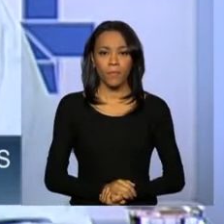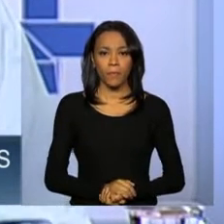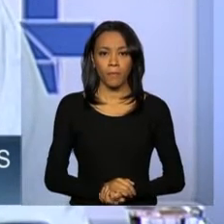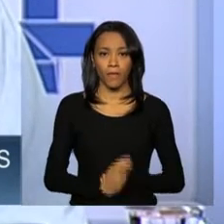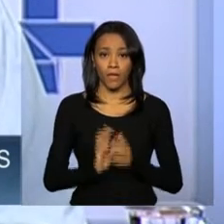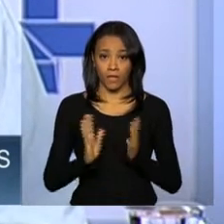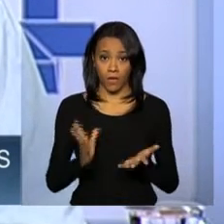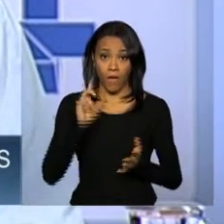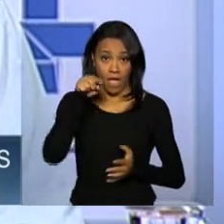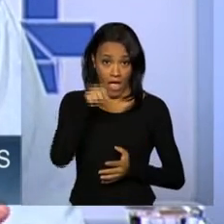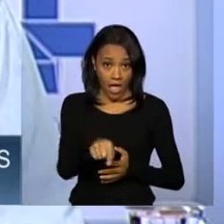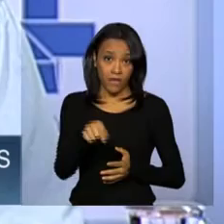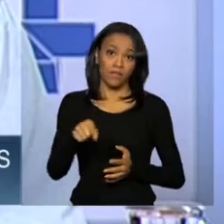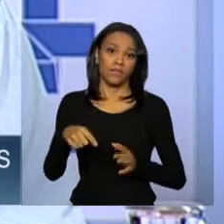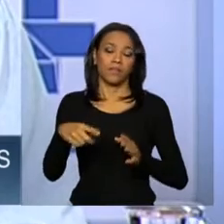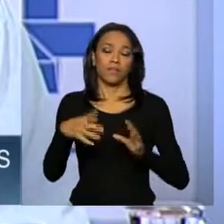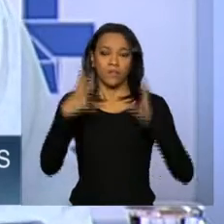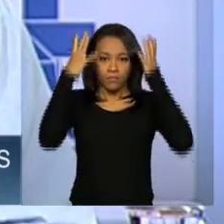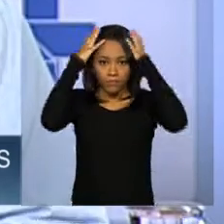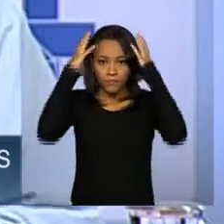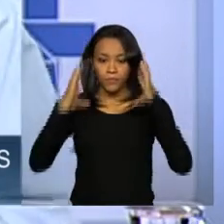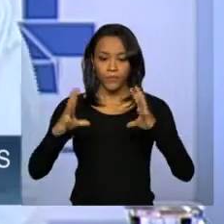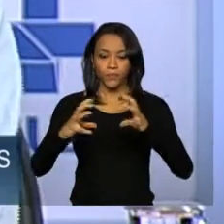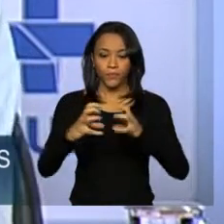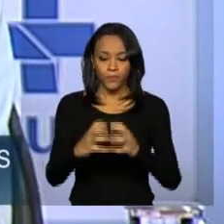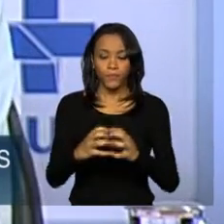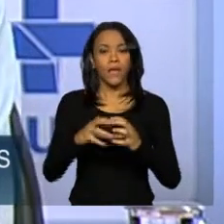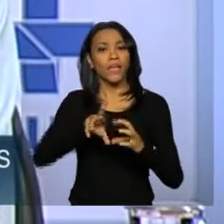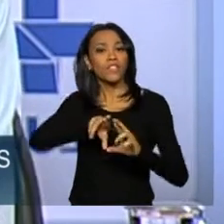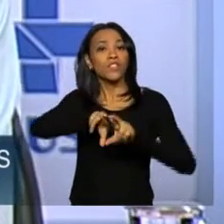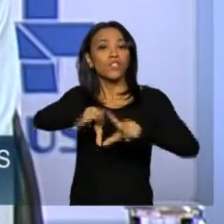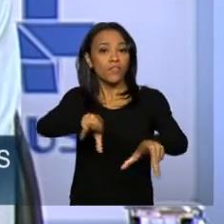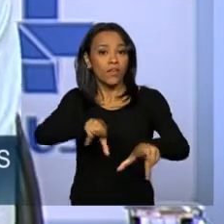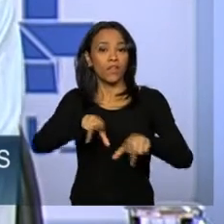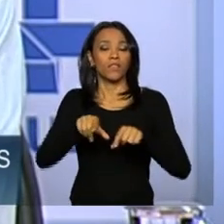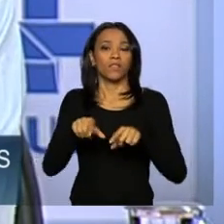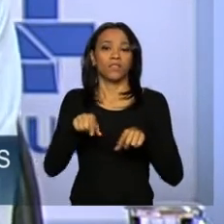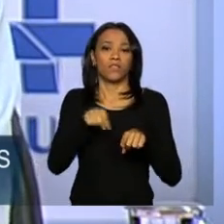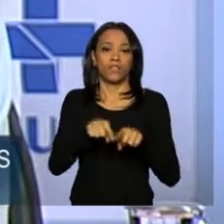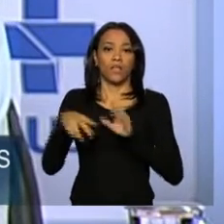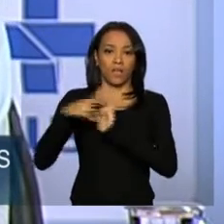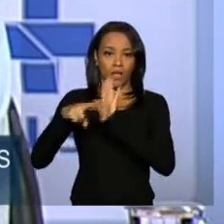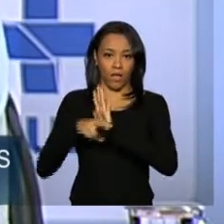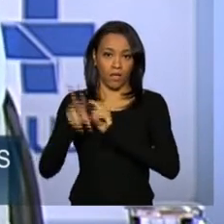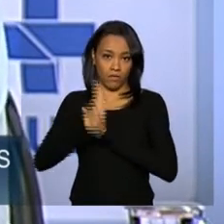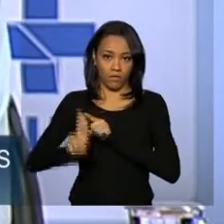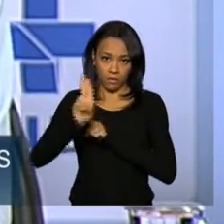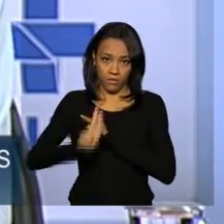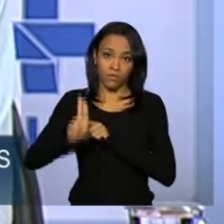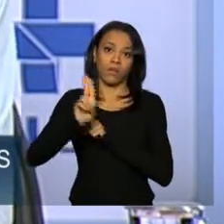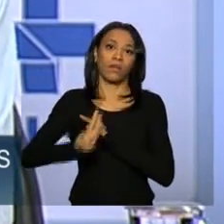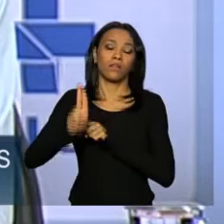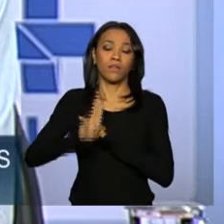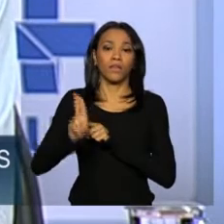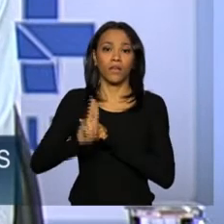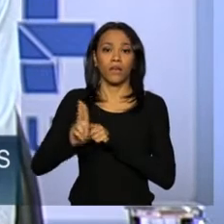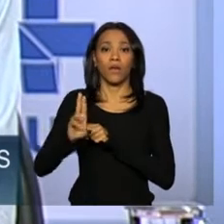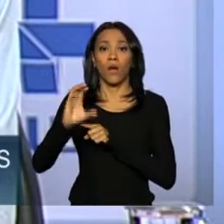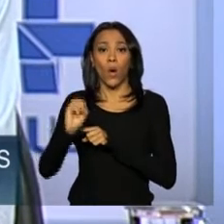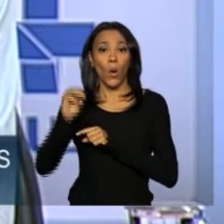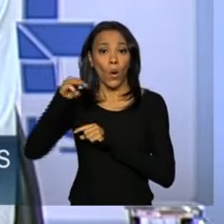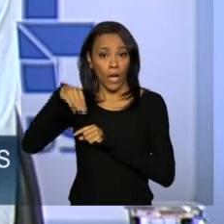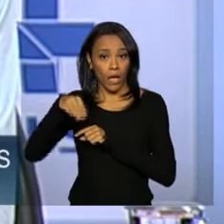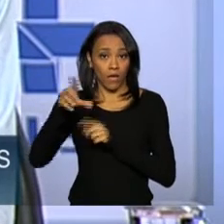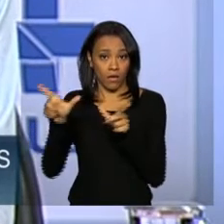Essa definição havia sido diferente daquela que é utilizada habitualmente, da própria definição que a OMS tem para